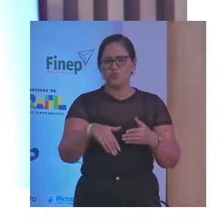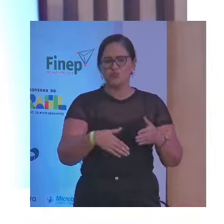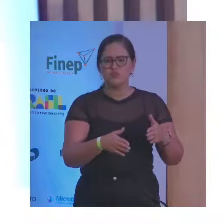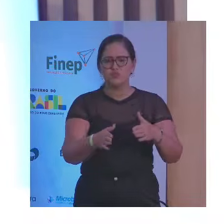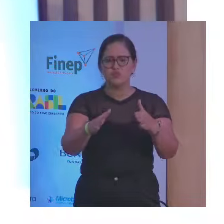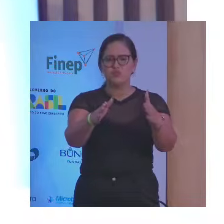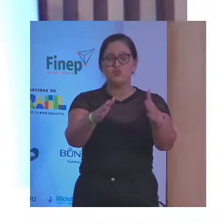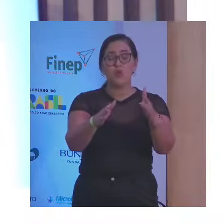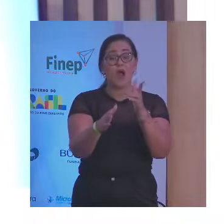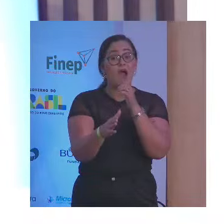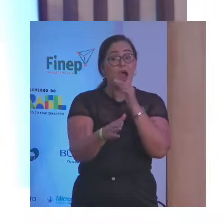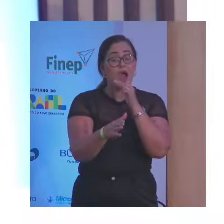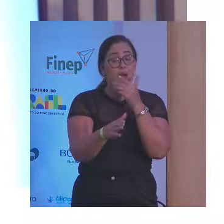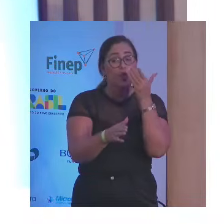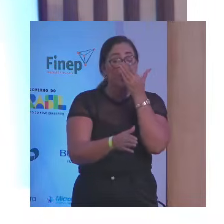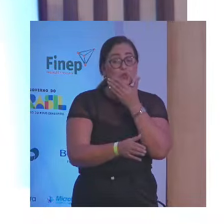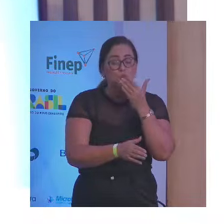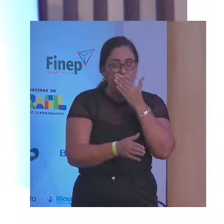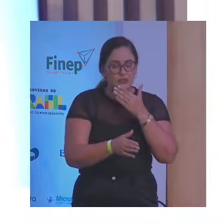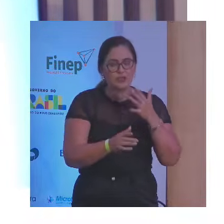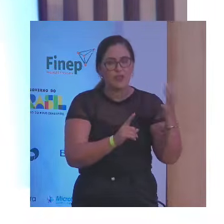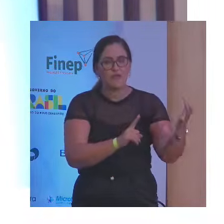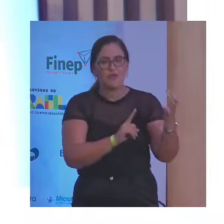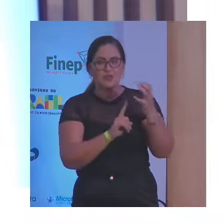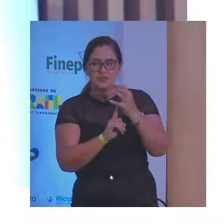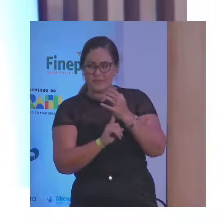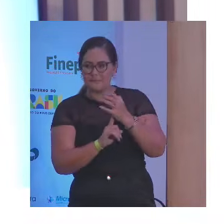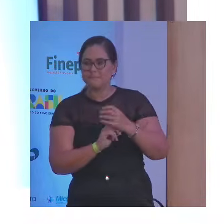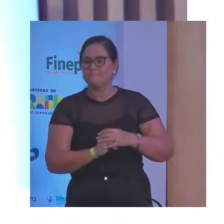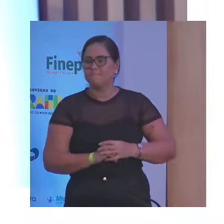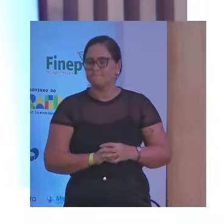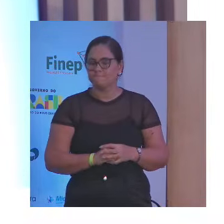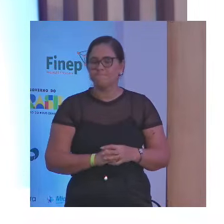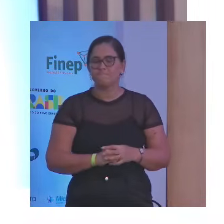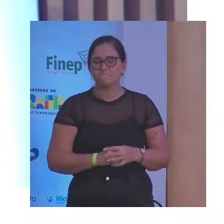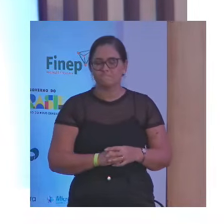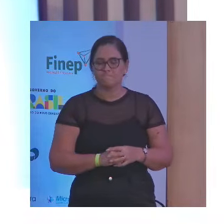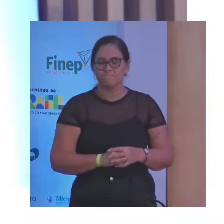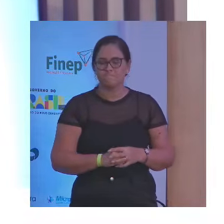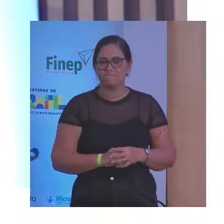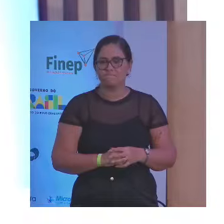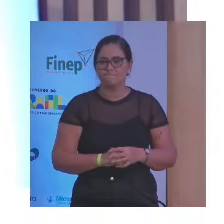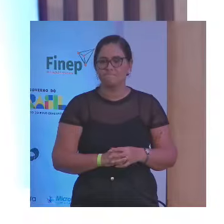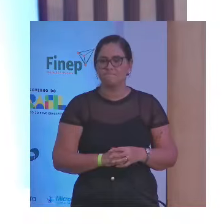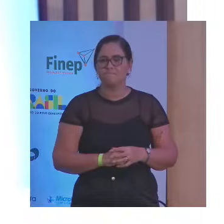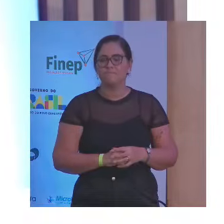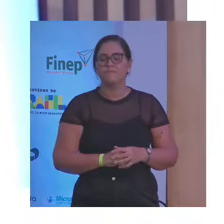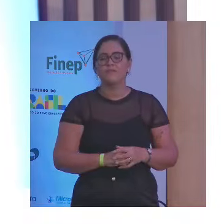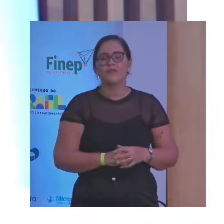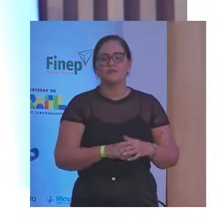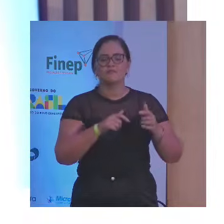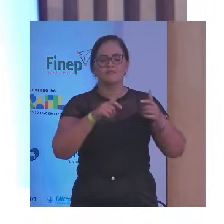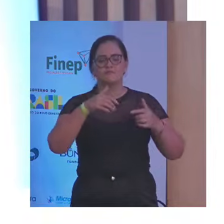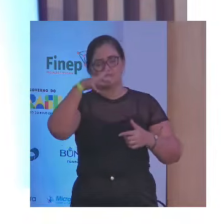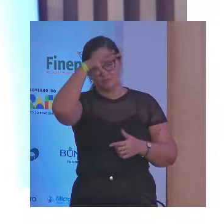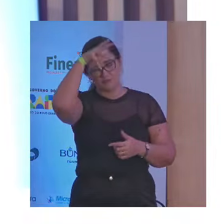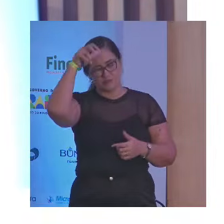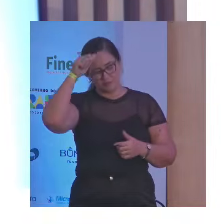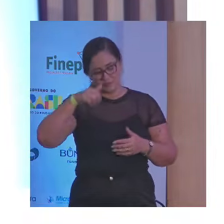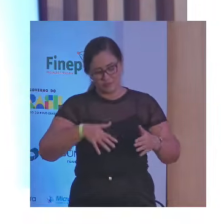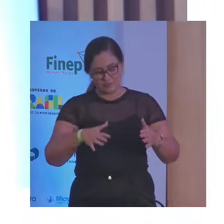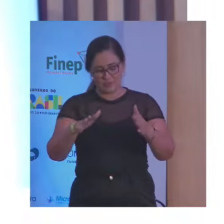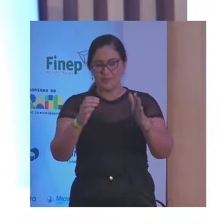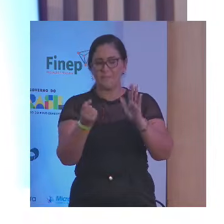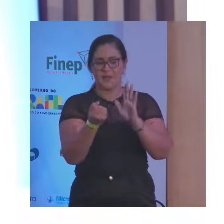é tudo água doce que vai lá influenciar o nosso ambiente costeiro, né? A foz do Amazonas, por outro lado, é